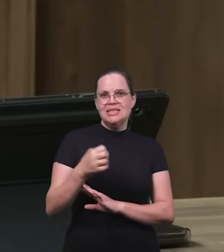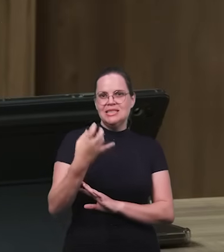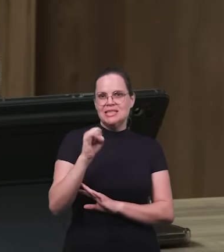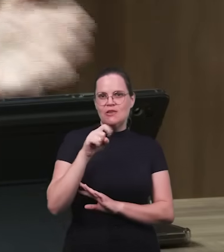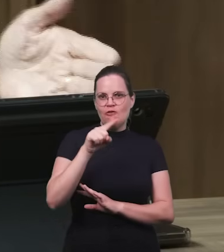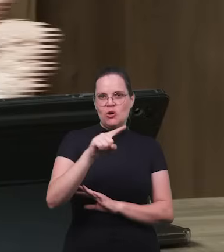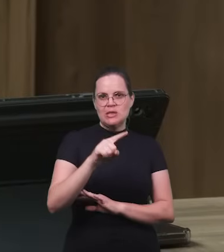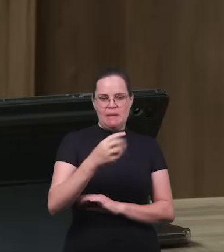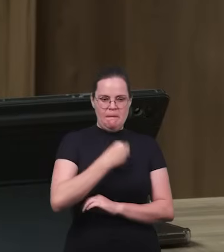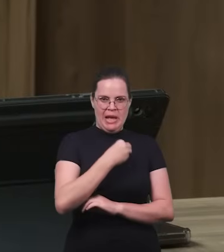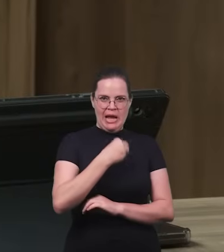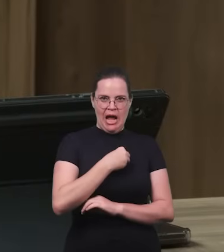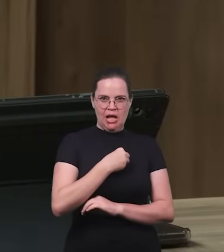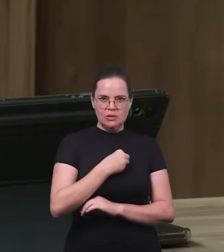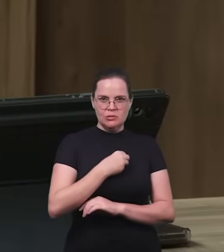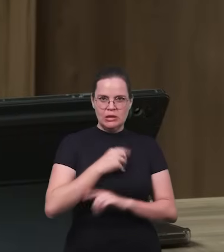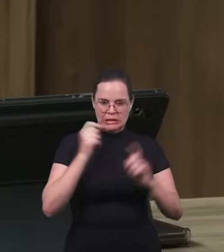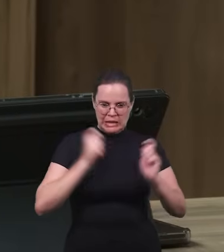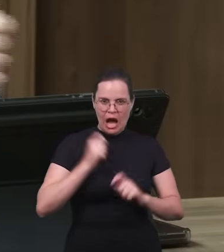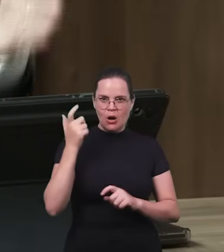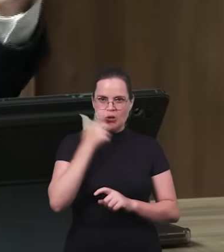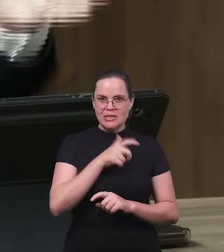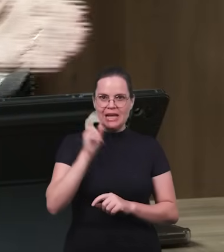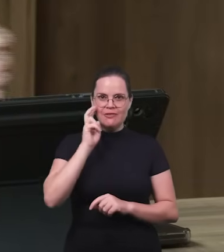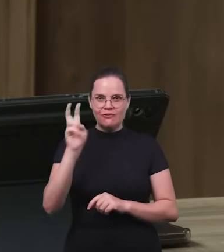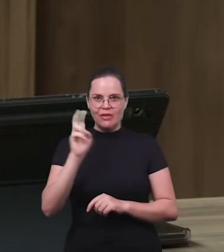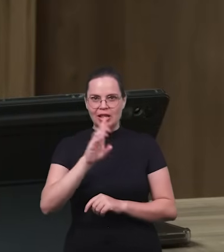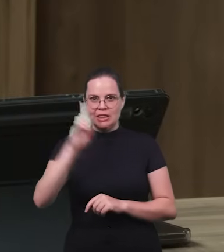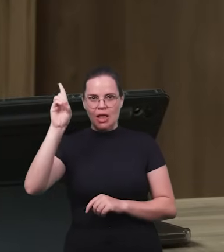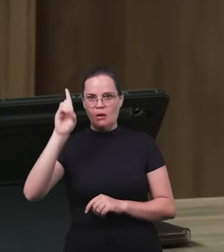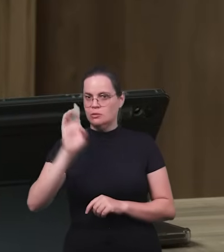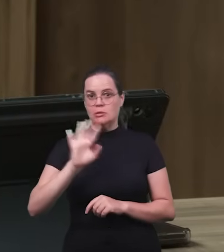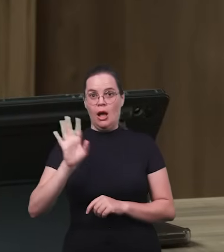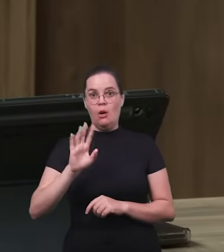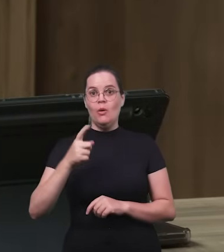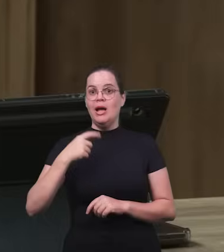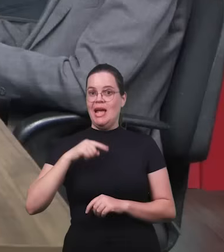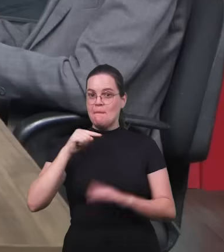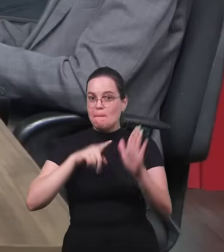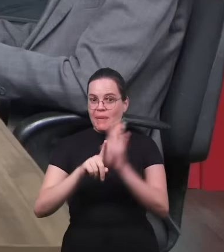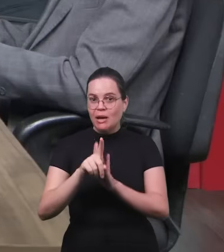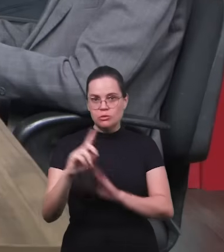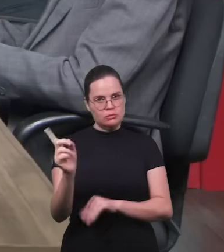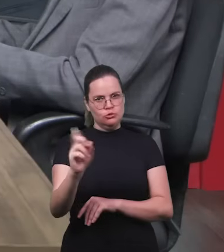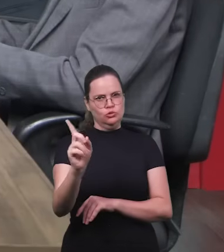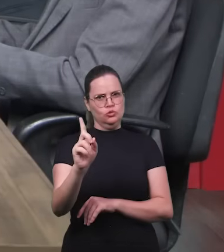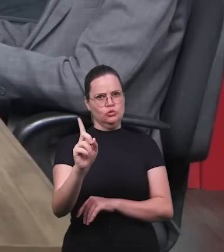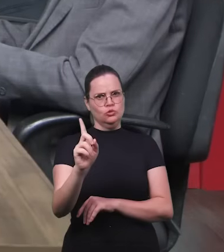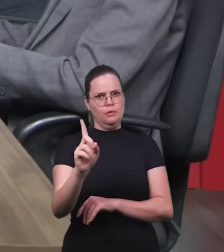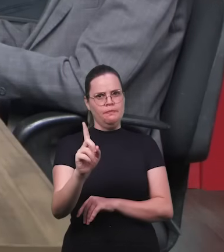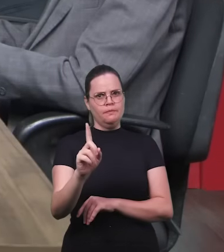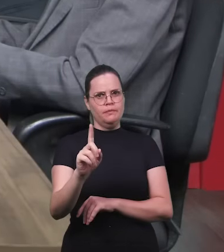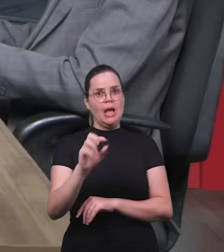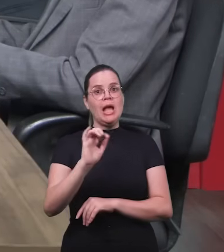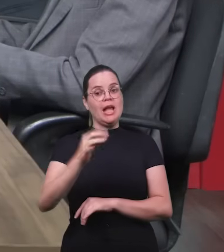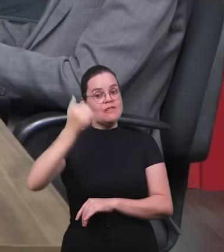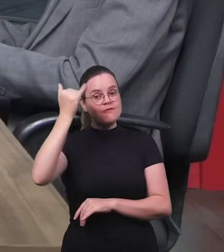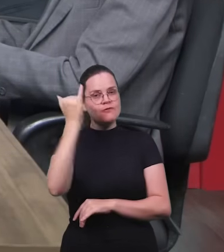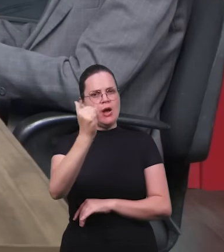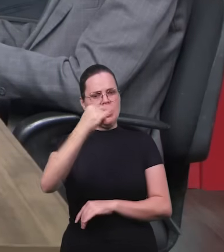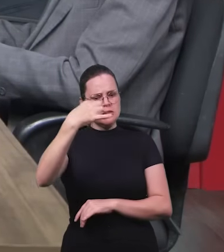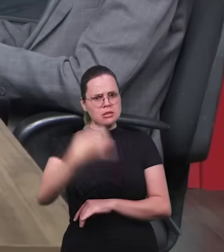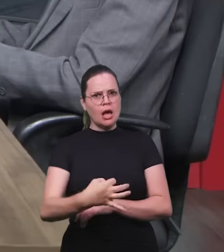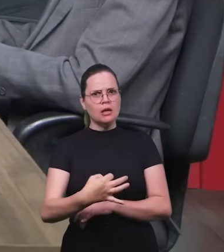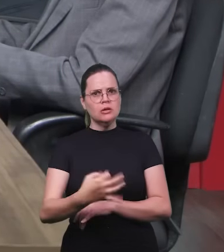uma pergunta, é uma afirmação, porque dentro do plano de Deus aquilo é uma realidade, né? Eu sou o caminho,